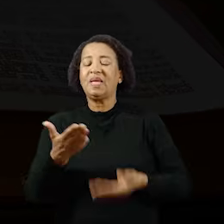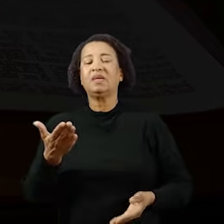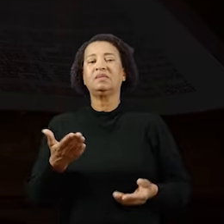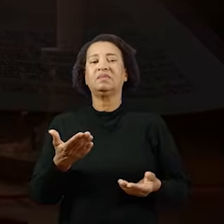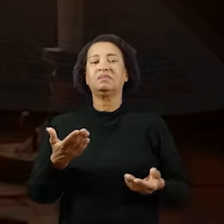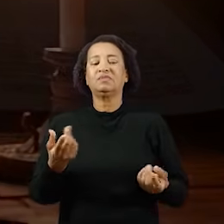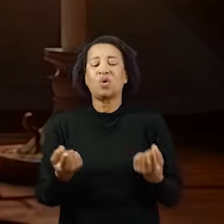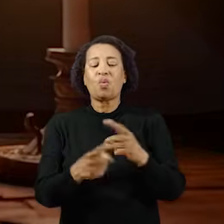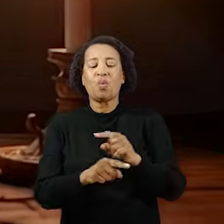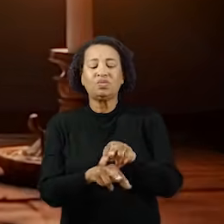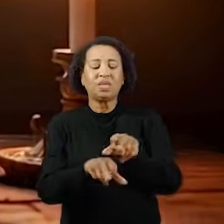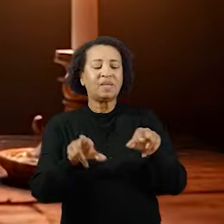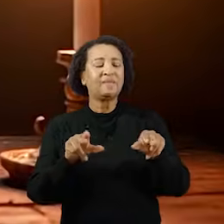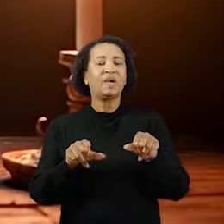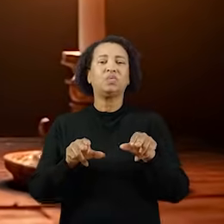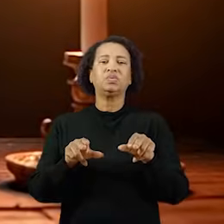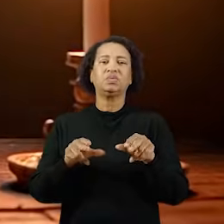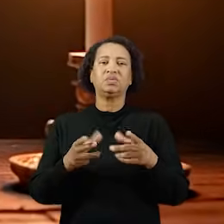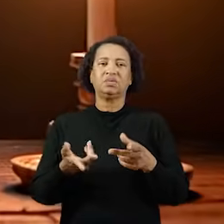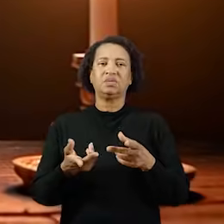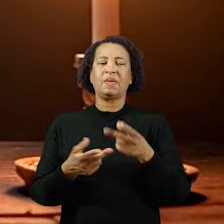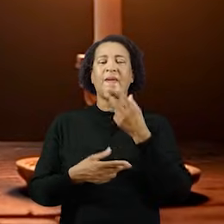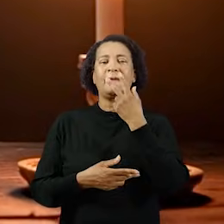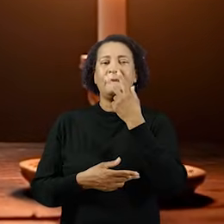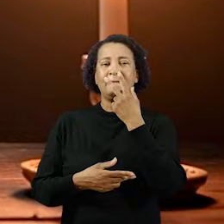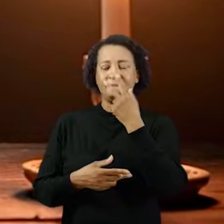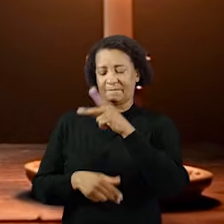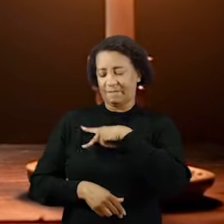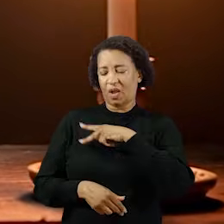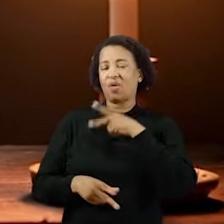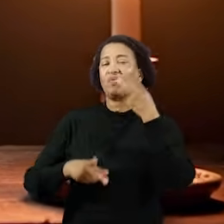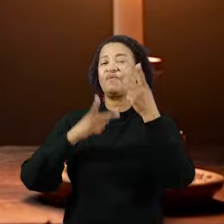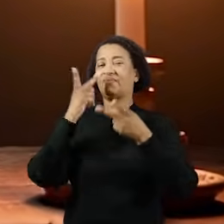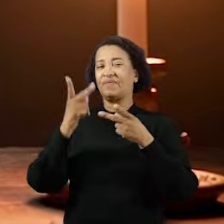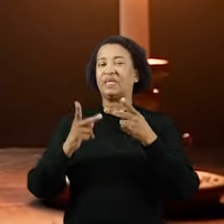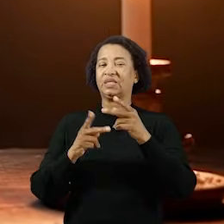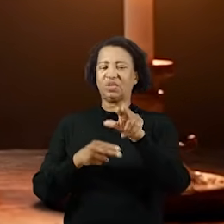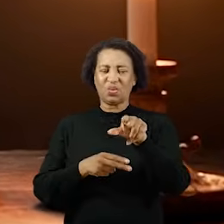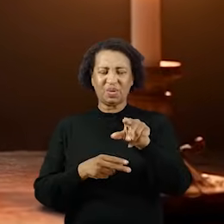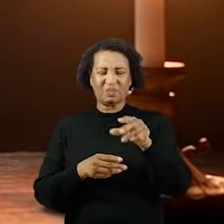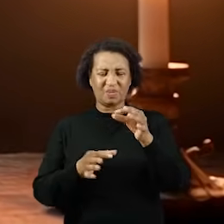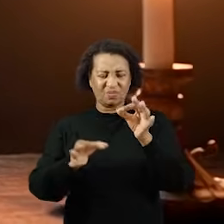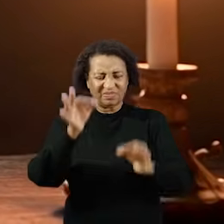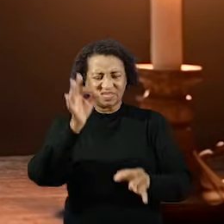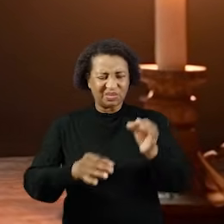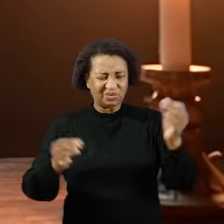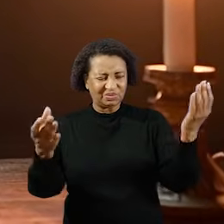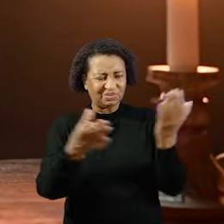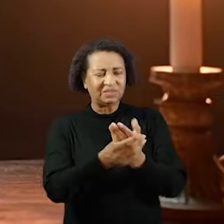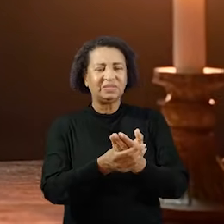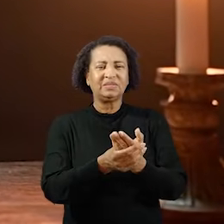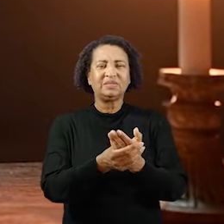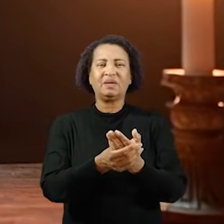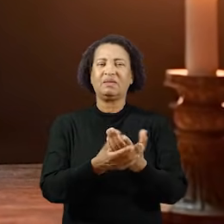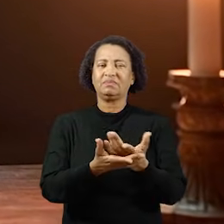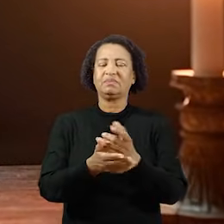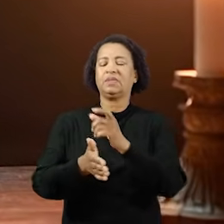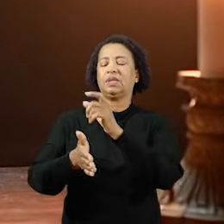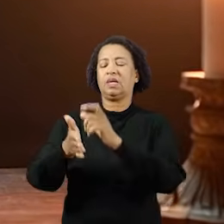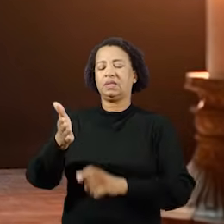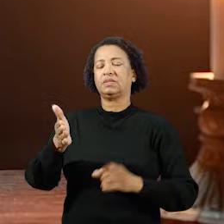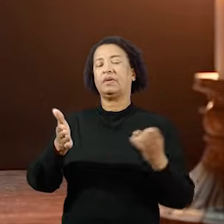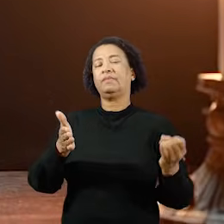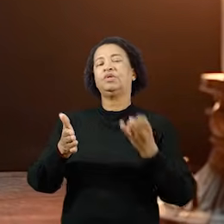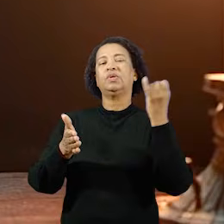irmãos. Paulo repreende o fato de um irmão processar o outro irmão na justiça. Esse capítulo é